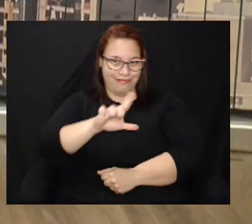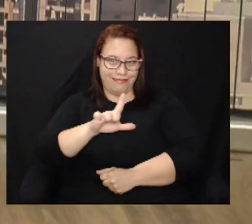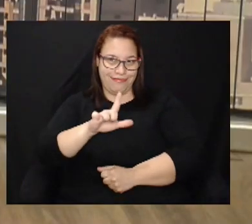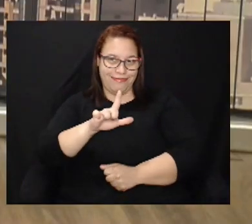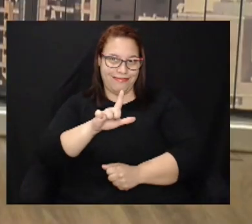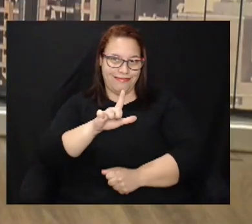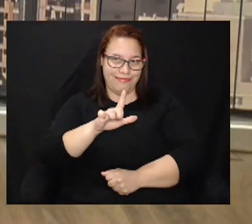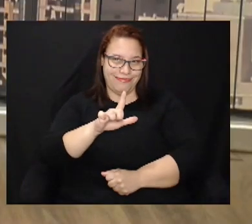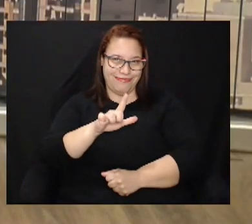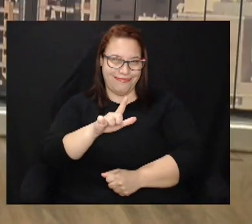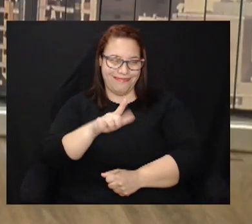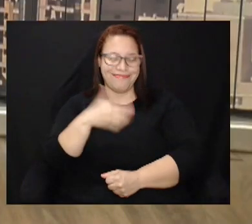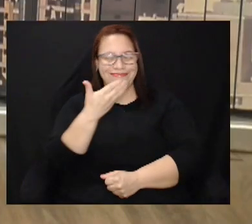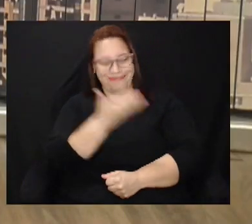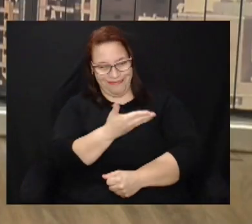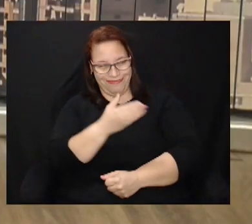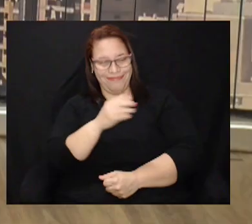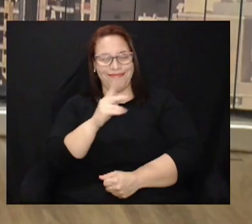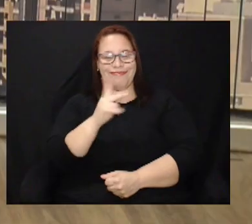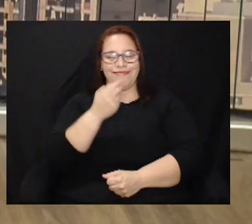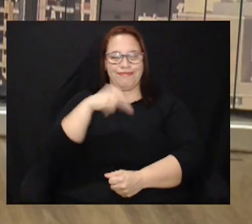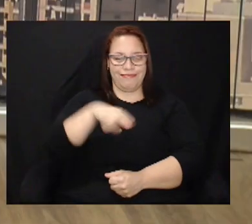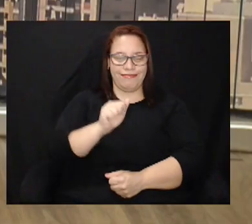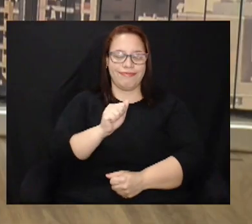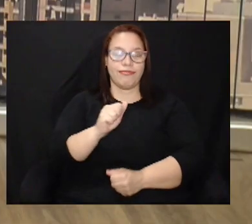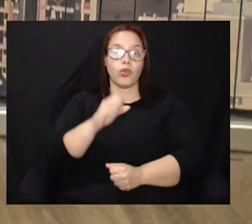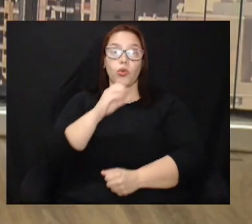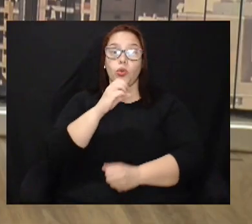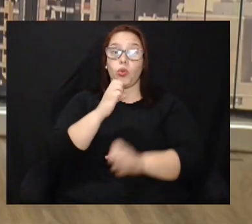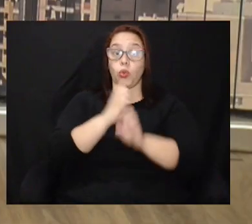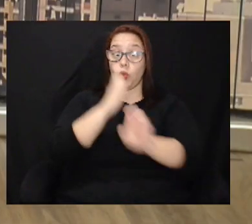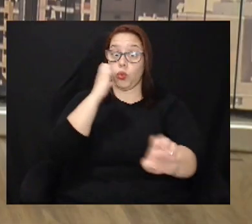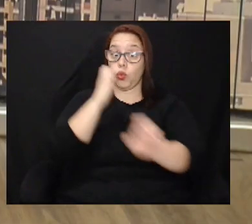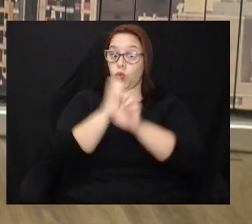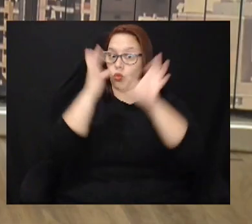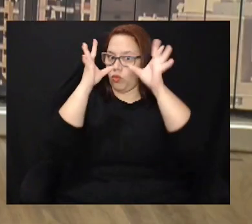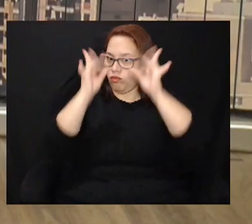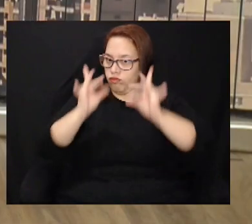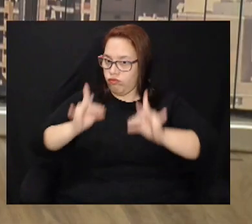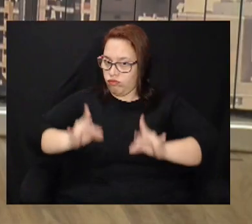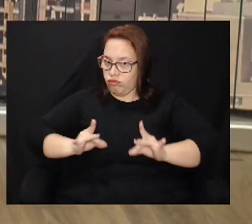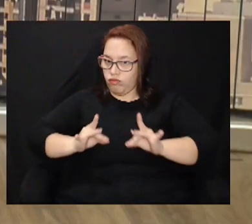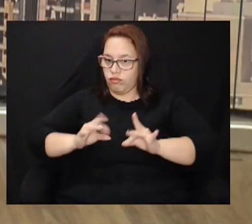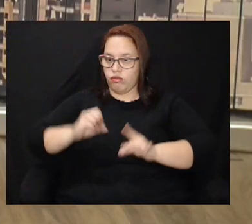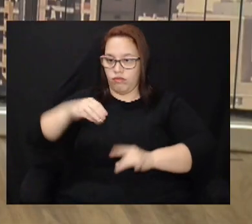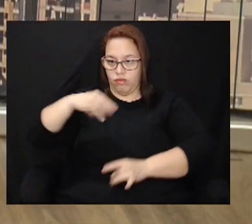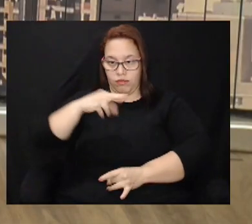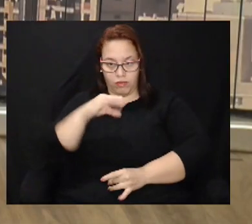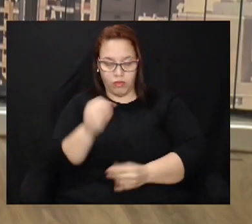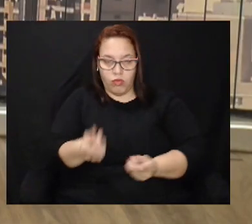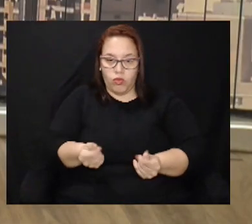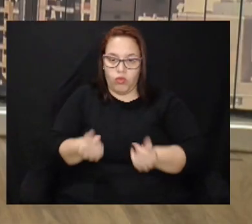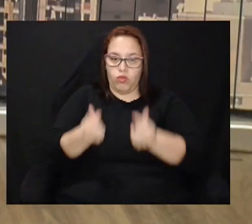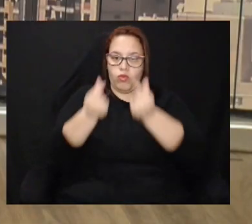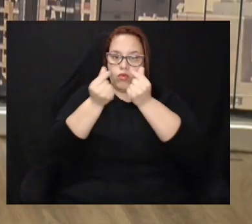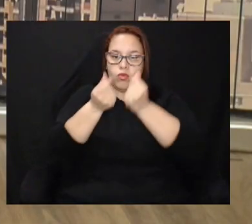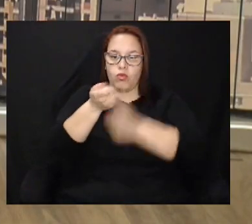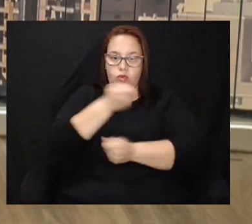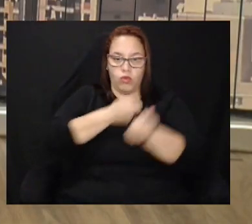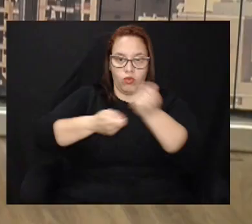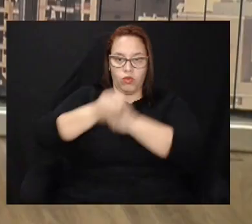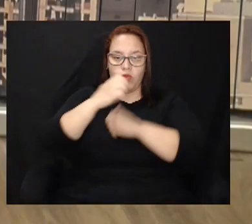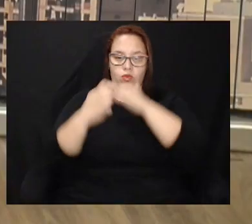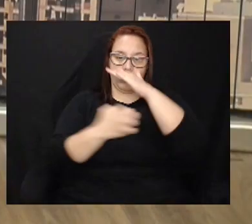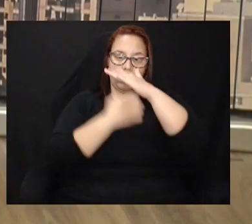Samuel Hanan, ele que é engenheiro com especializações em macroeconomia, administração de empresas e